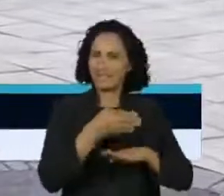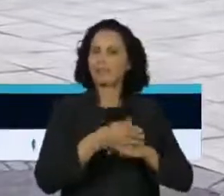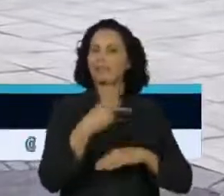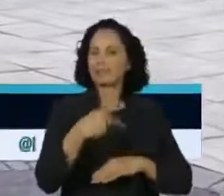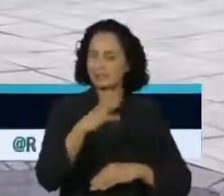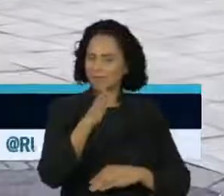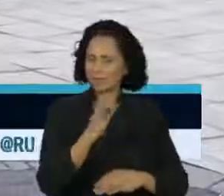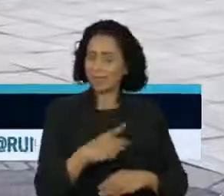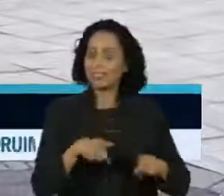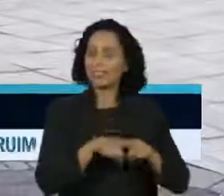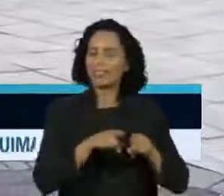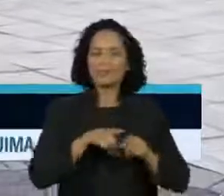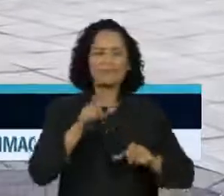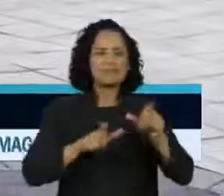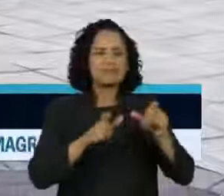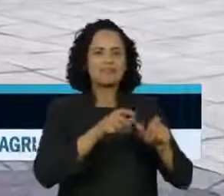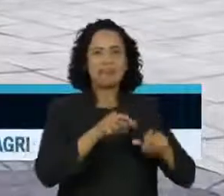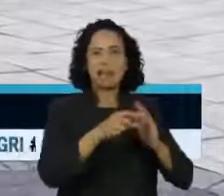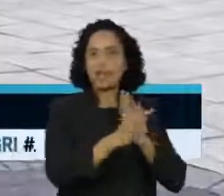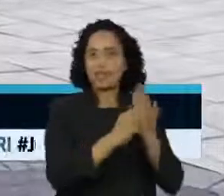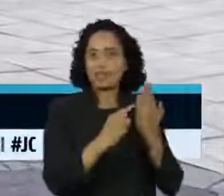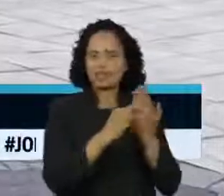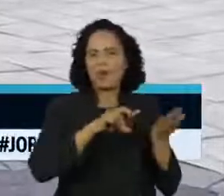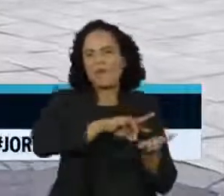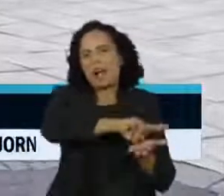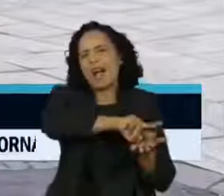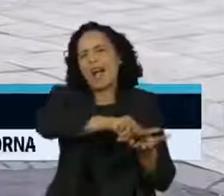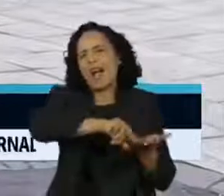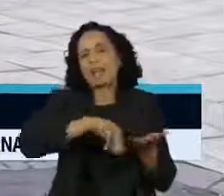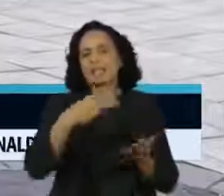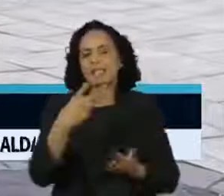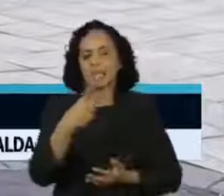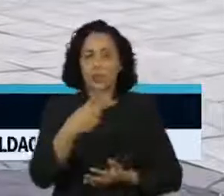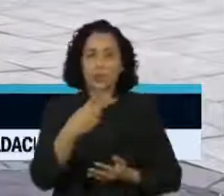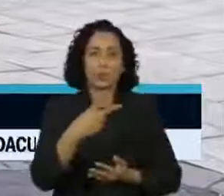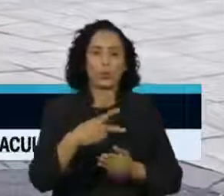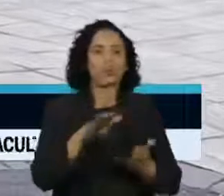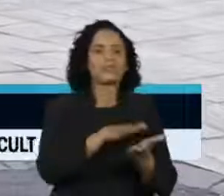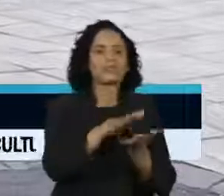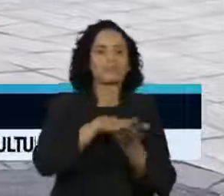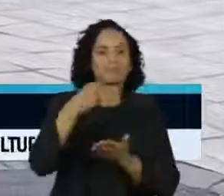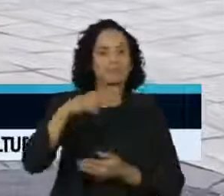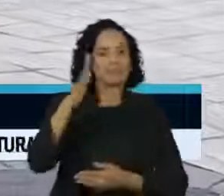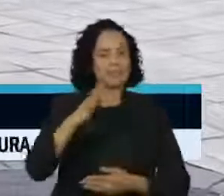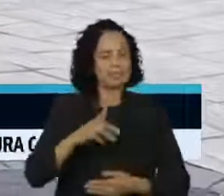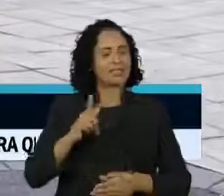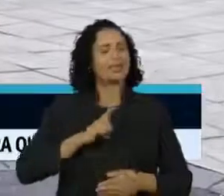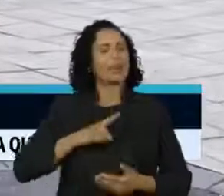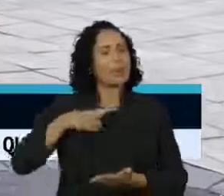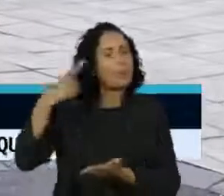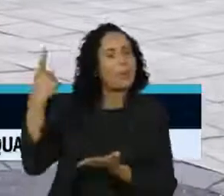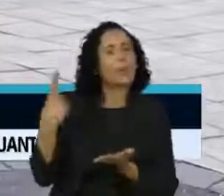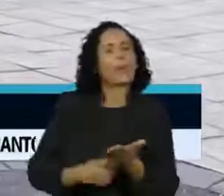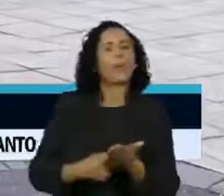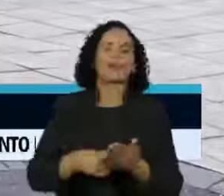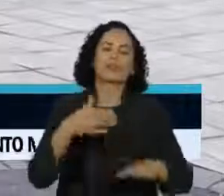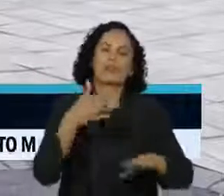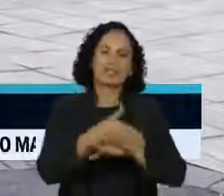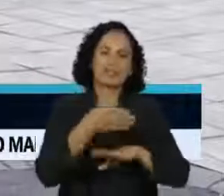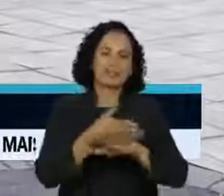de diversos autores, 32 editoras brasileiras marcam presença pelo Brazilian Publishers, um projeto de incentivo às